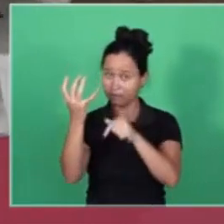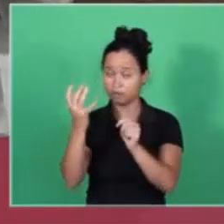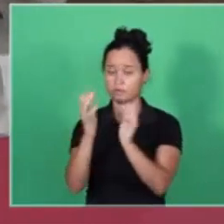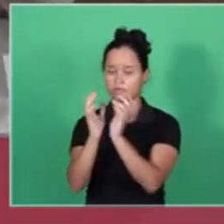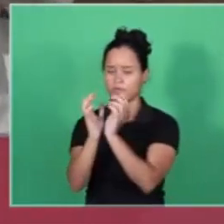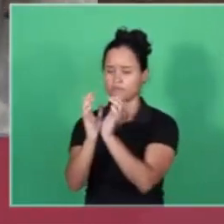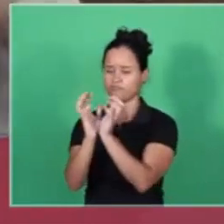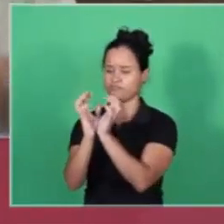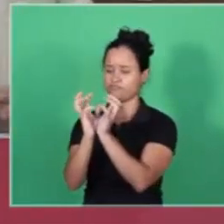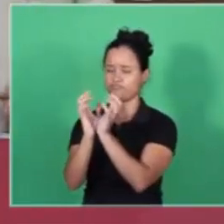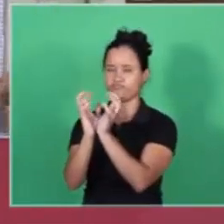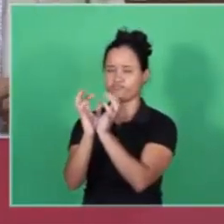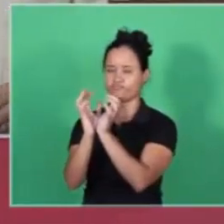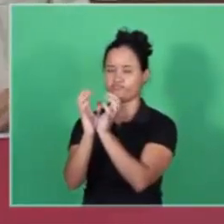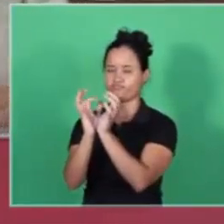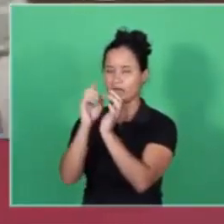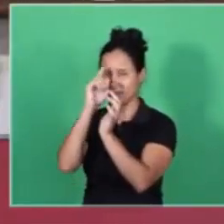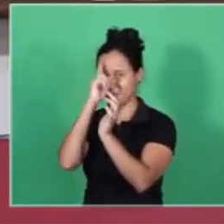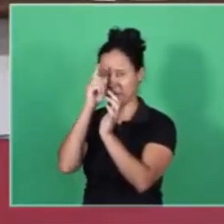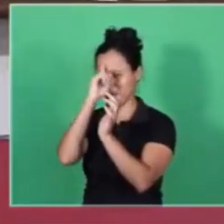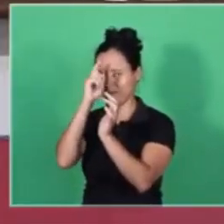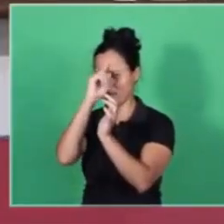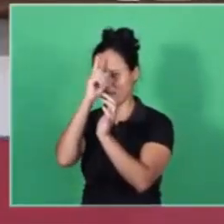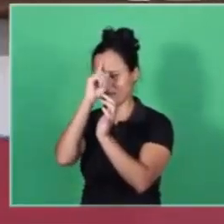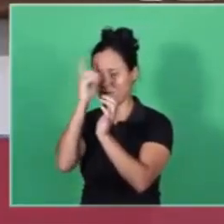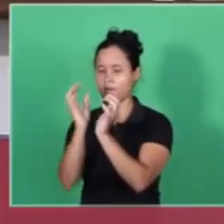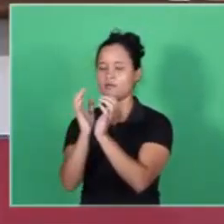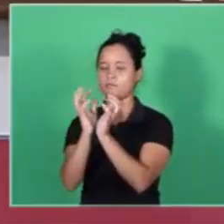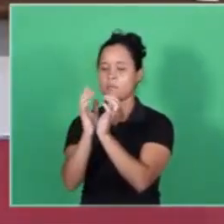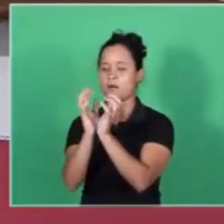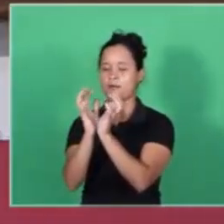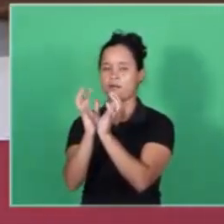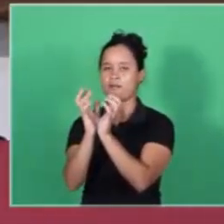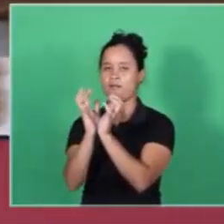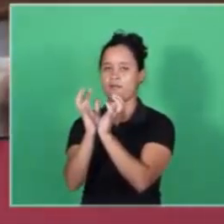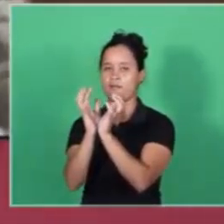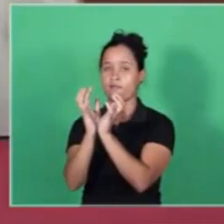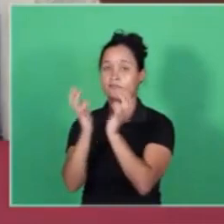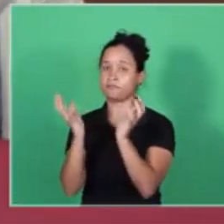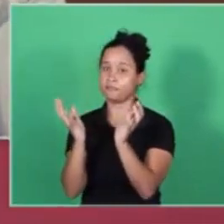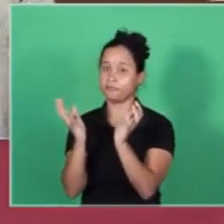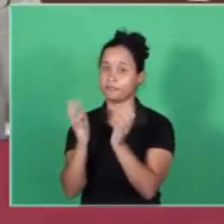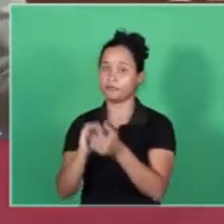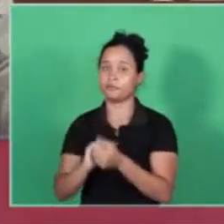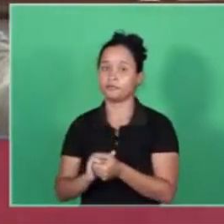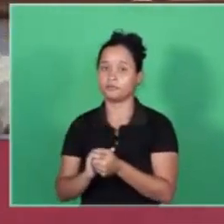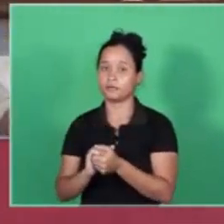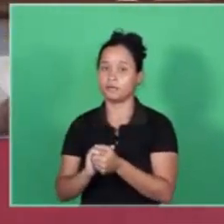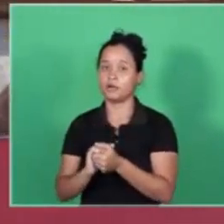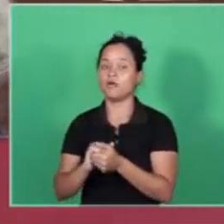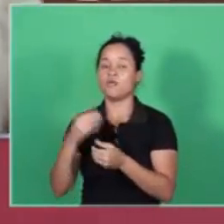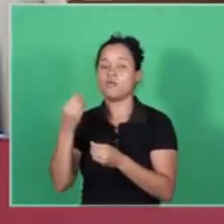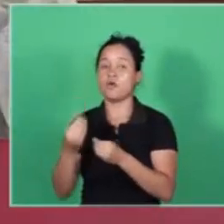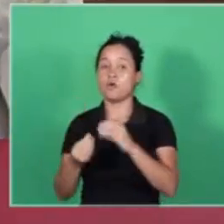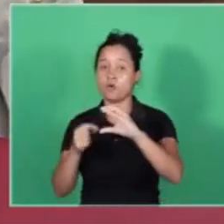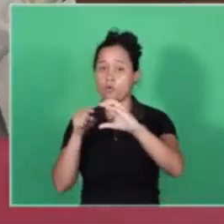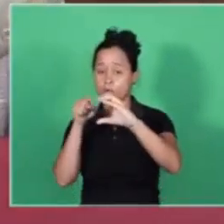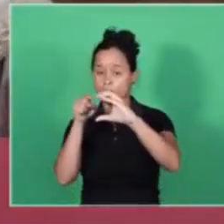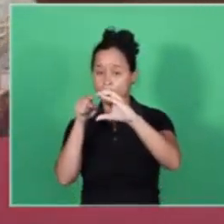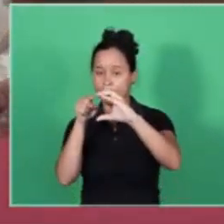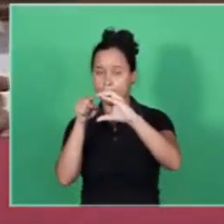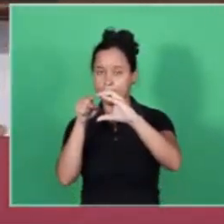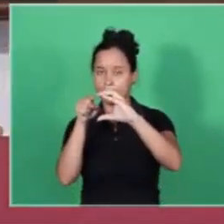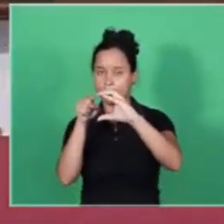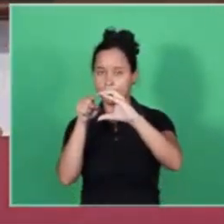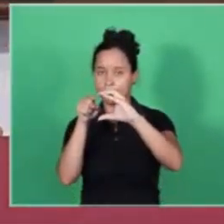Os neurônios eles estão elaborando. Uma célula, observe, uma célula tem um computador,